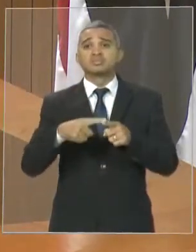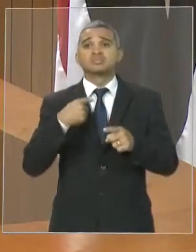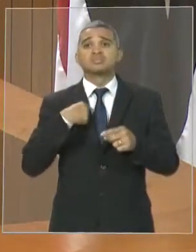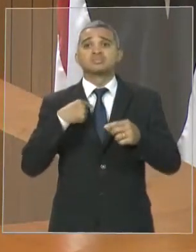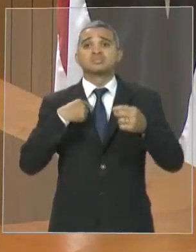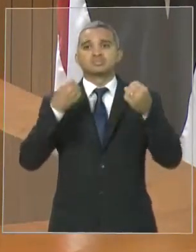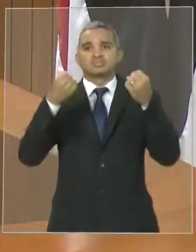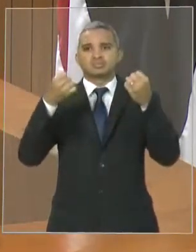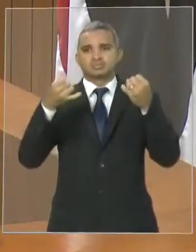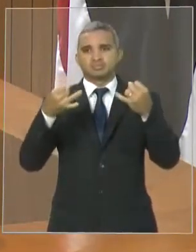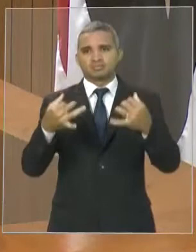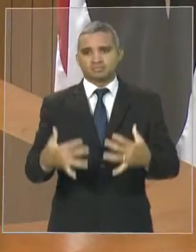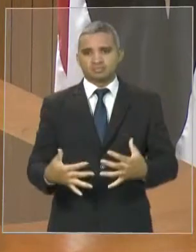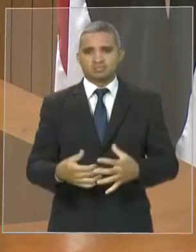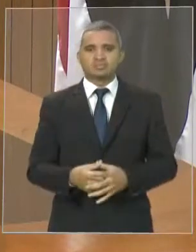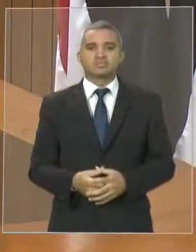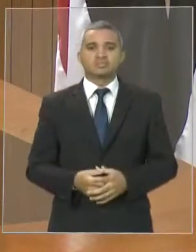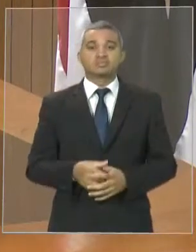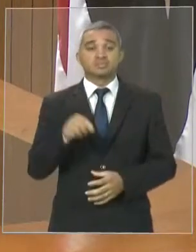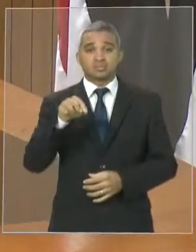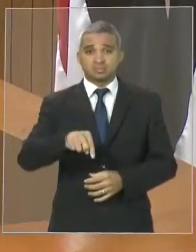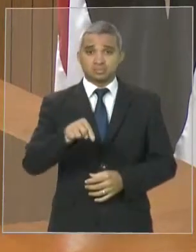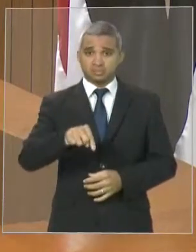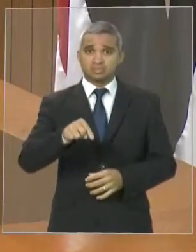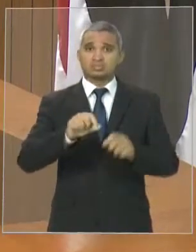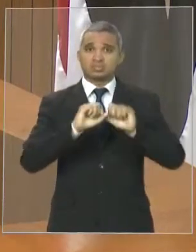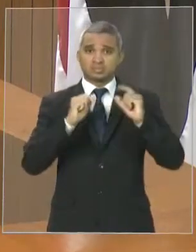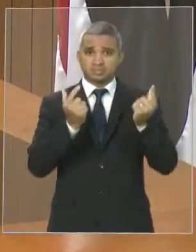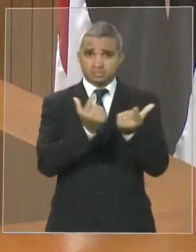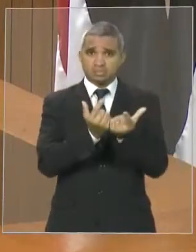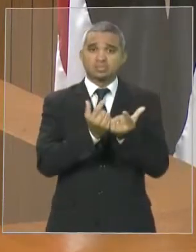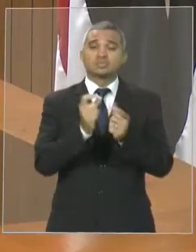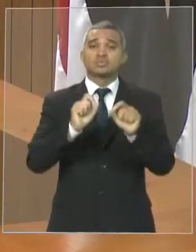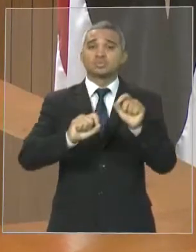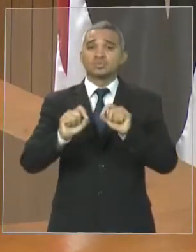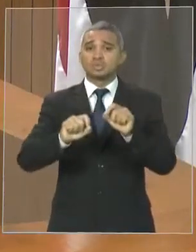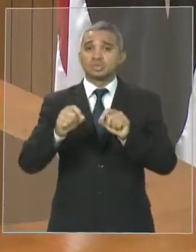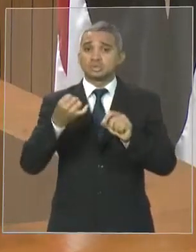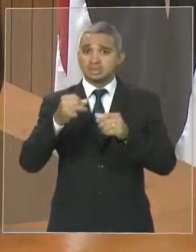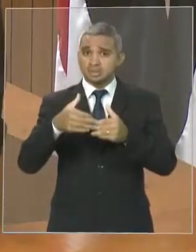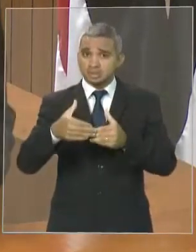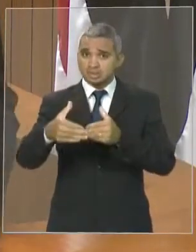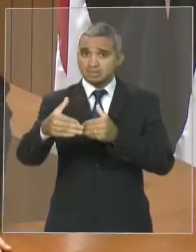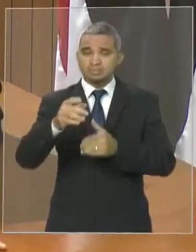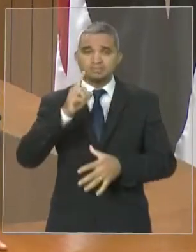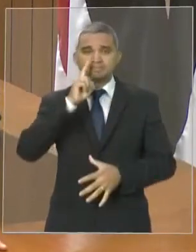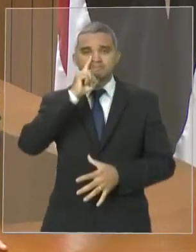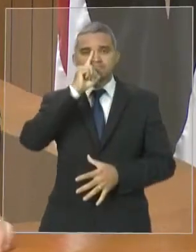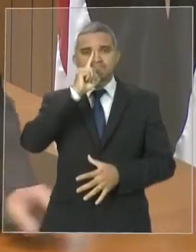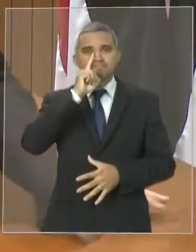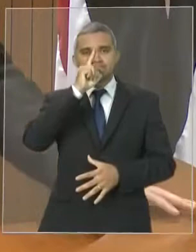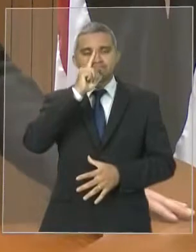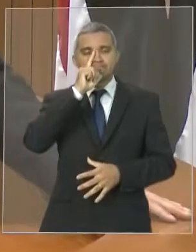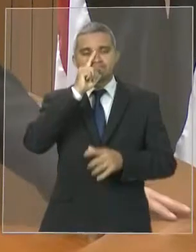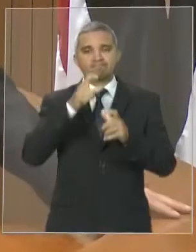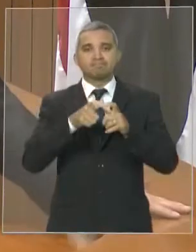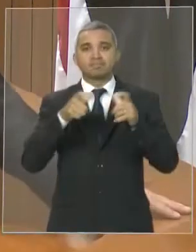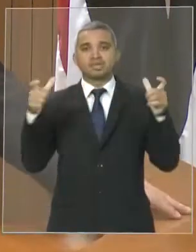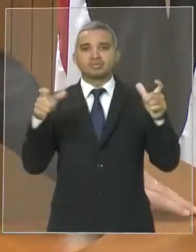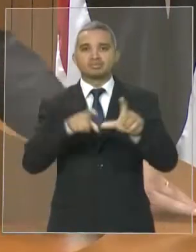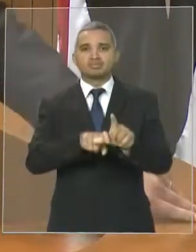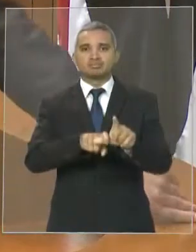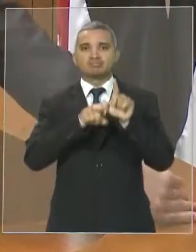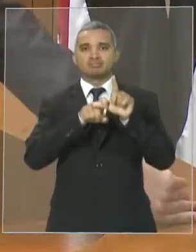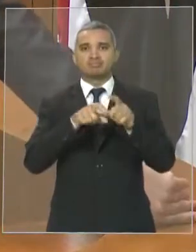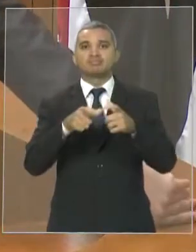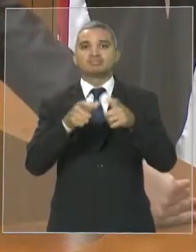o risco que causaria da inadimplência. Senhores deputados, senhoras deputadas, eu lanço um